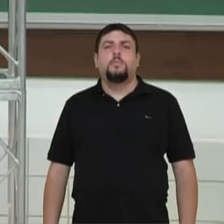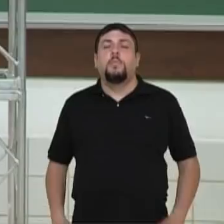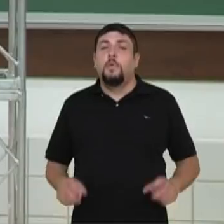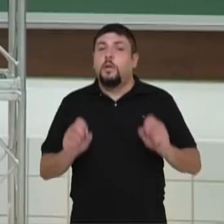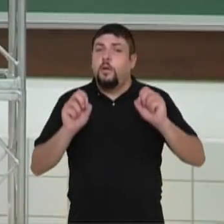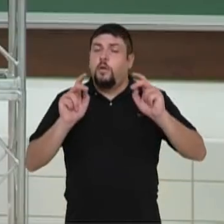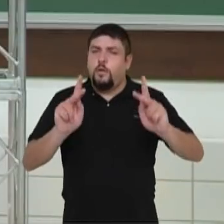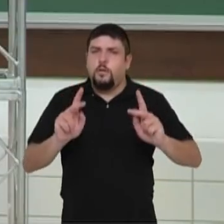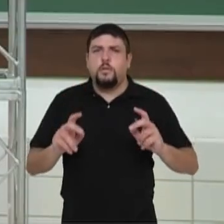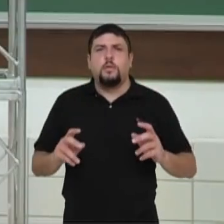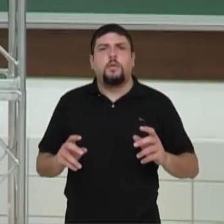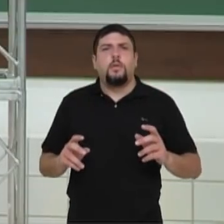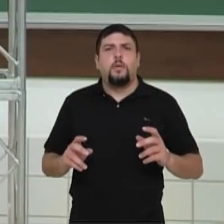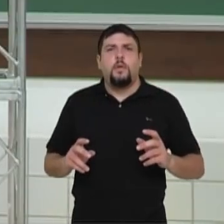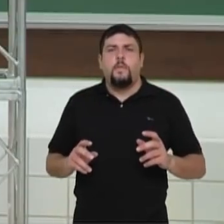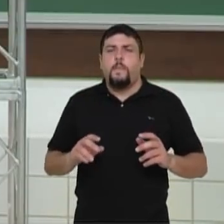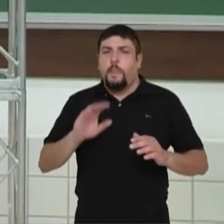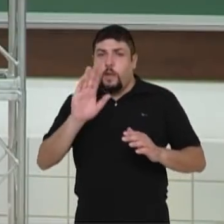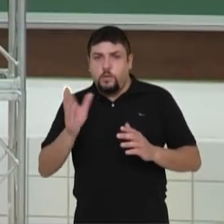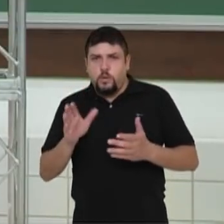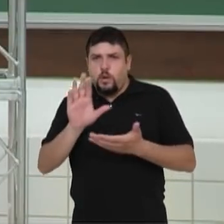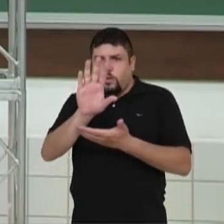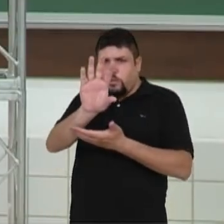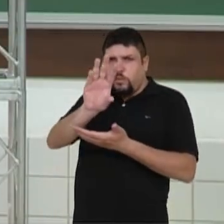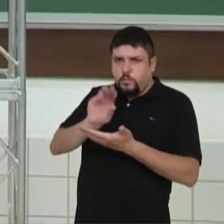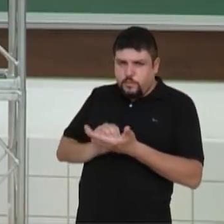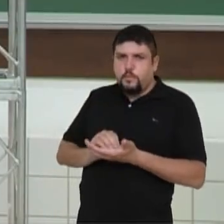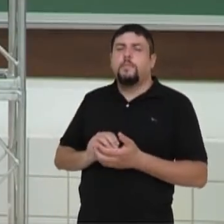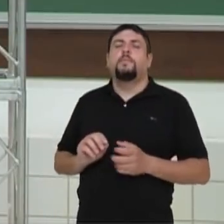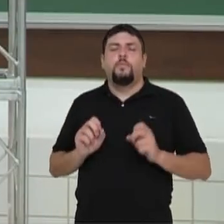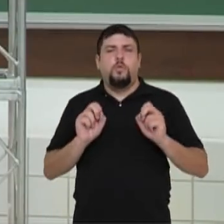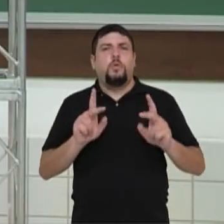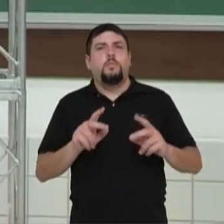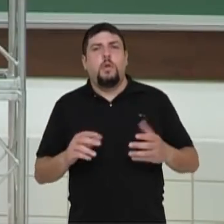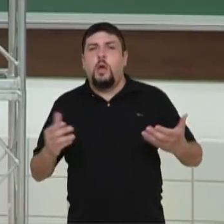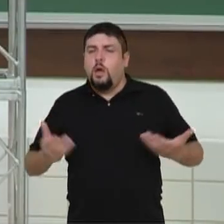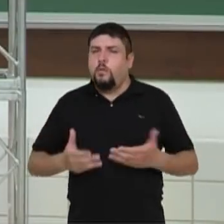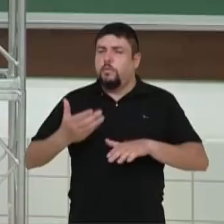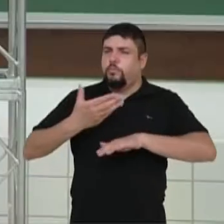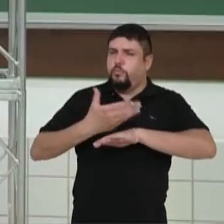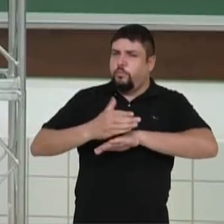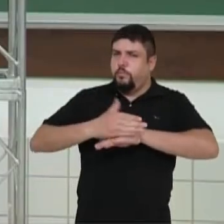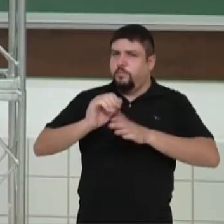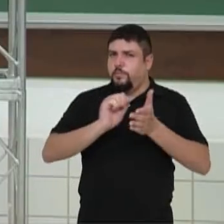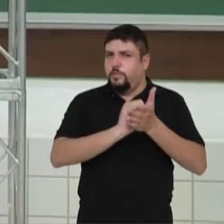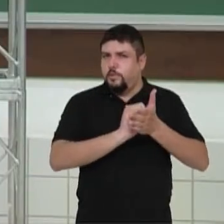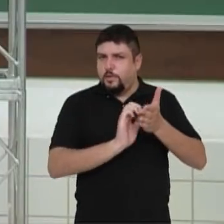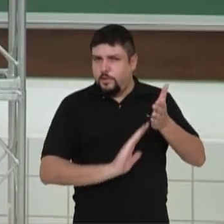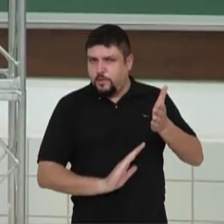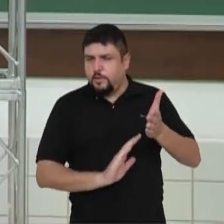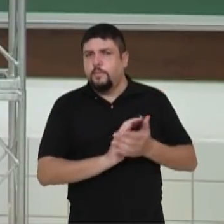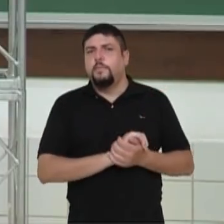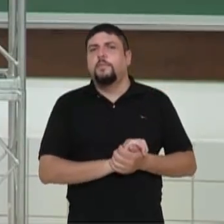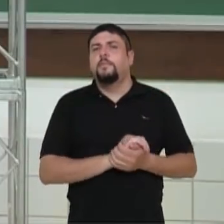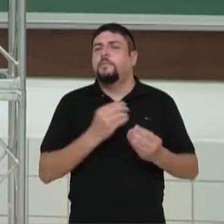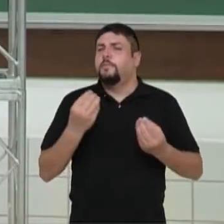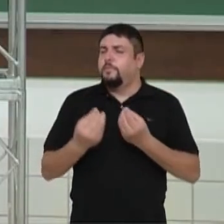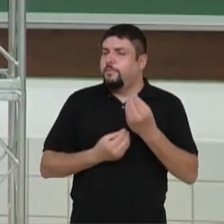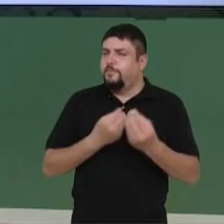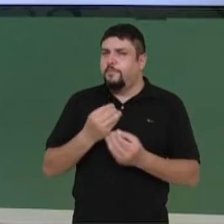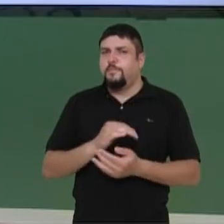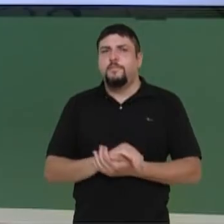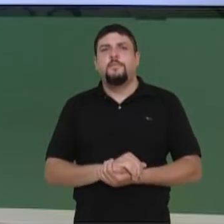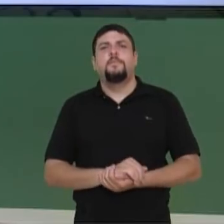Muito bem. Como a teoria já está anotada aí no nosso caderno, agora a gente vai trabalhar um pouquinho essa ideia nos exercícios, tá bom? Vamos ver como é que isso acontece.